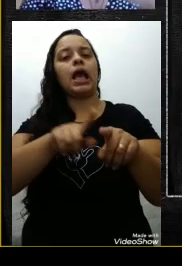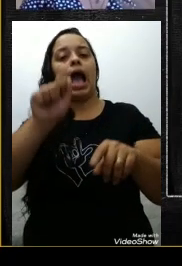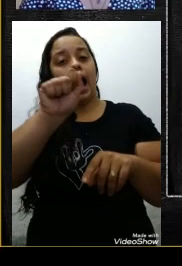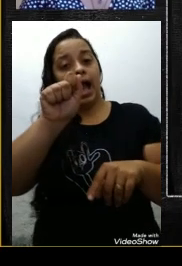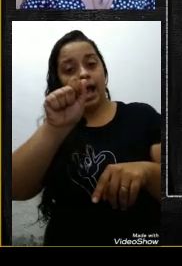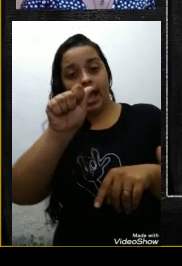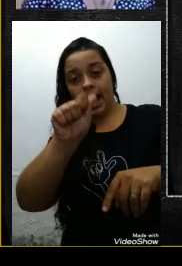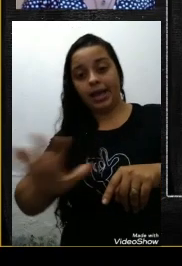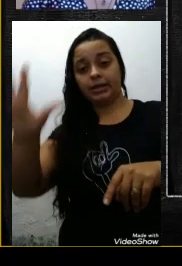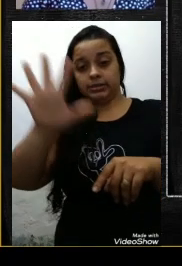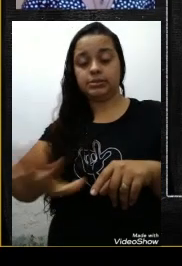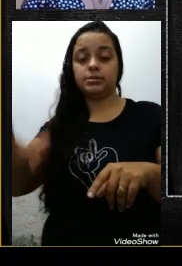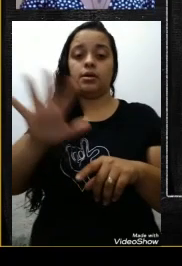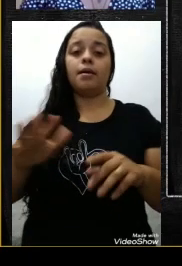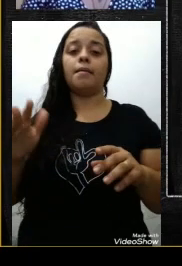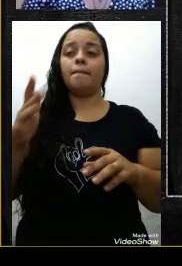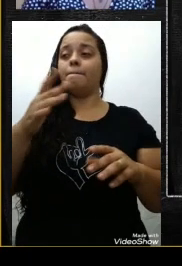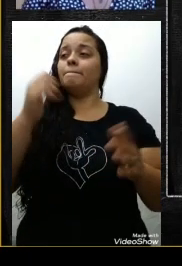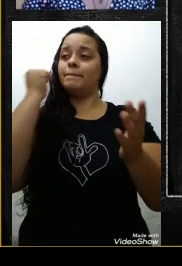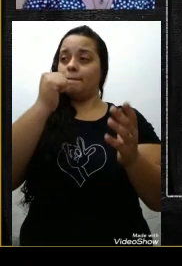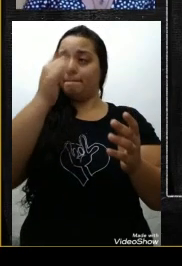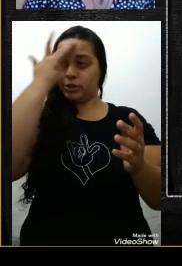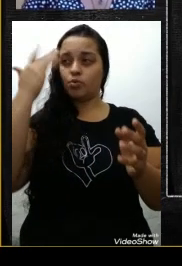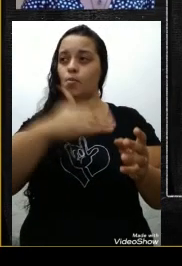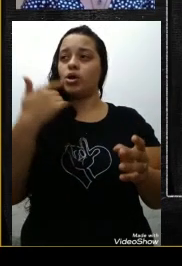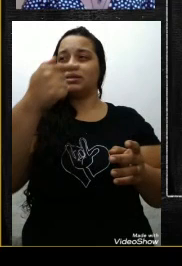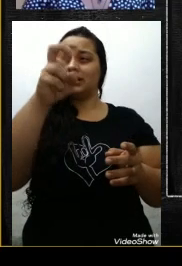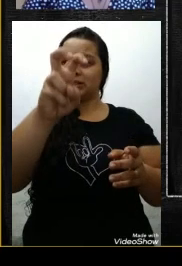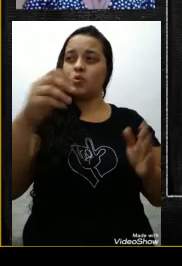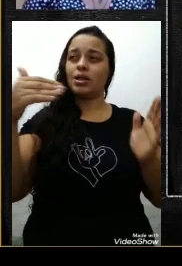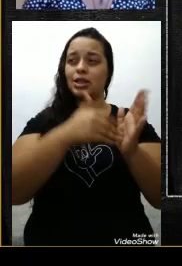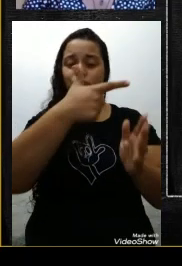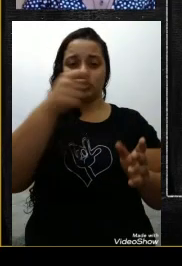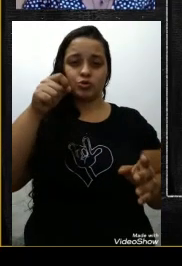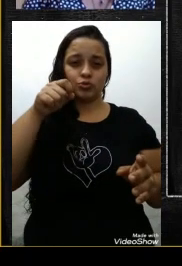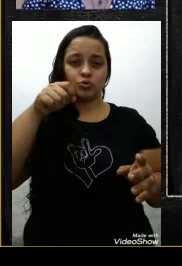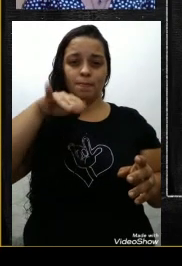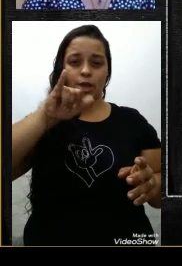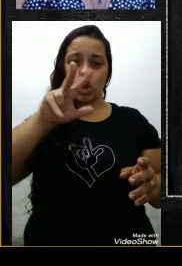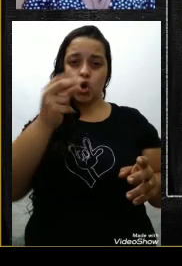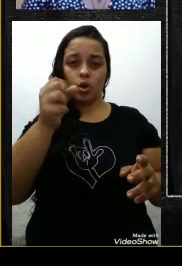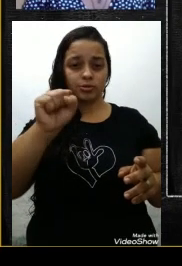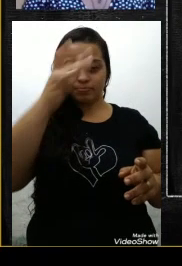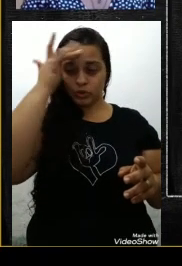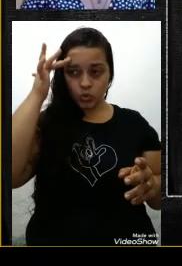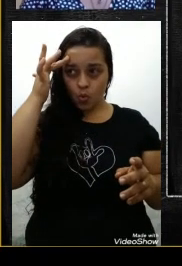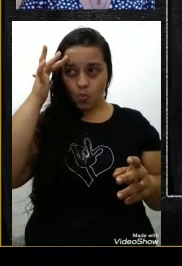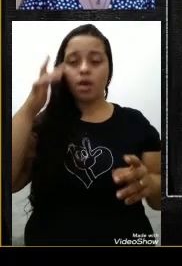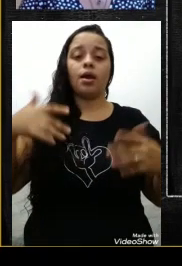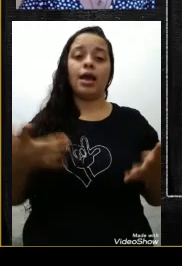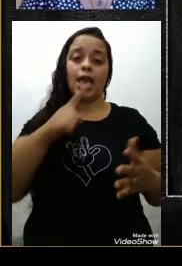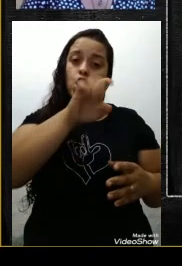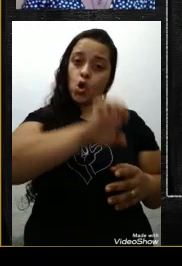continente asiático e que matou entre 75 a 200 milhões de habitantes nesses dois continentes. Só na Europa,